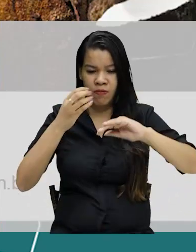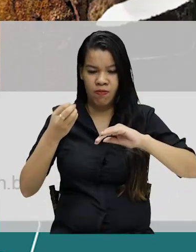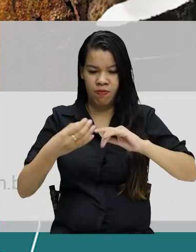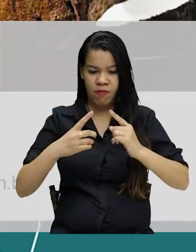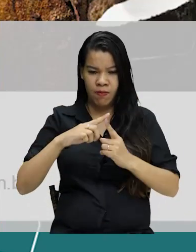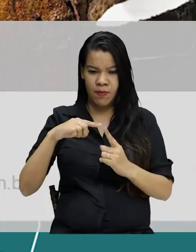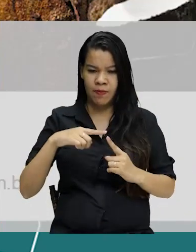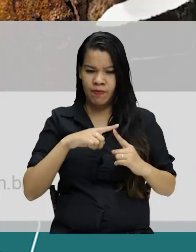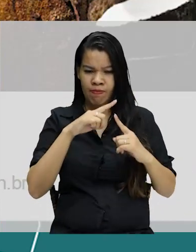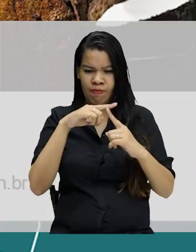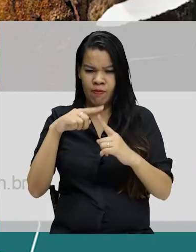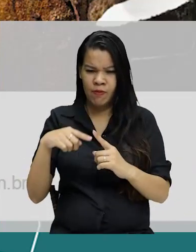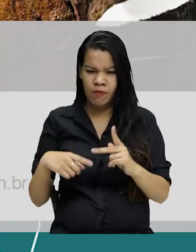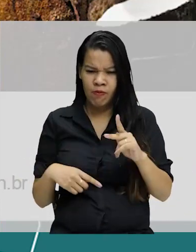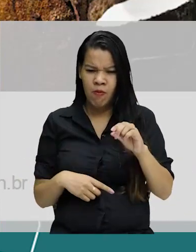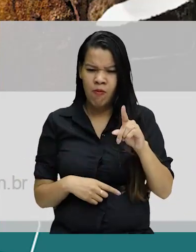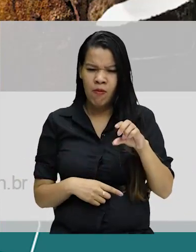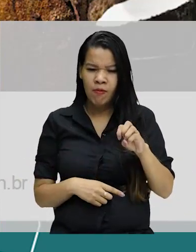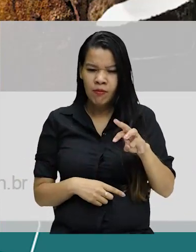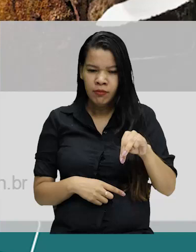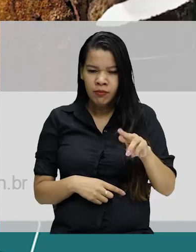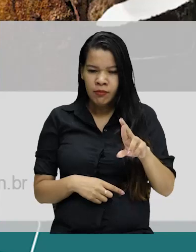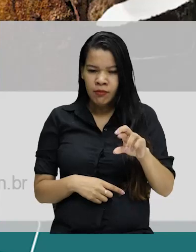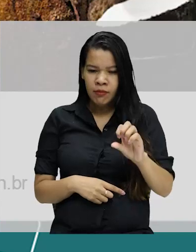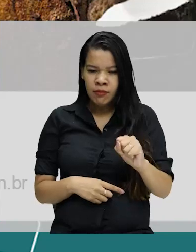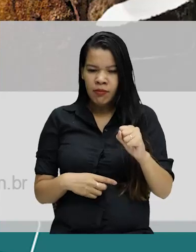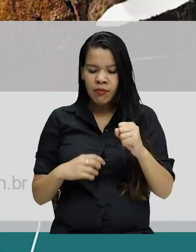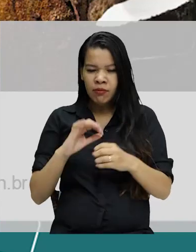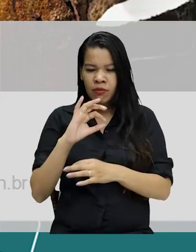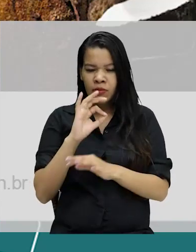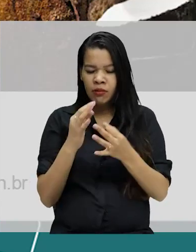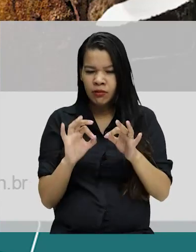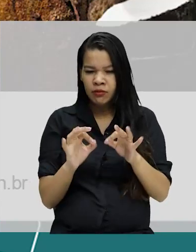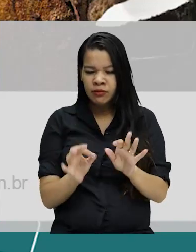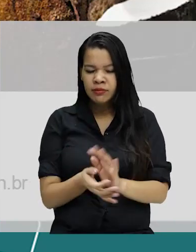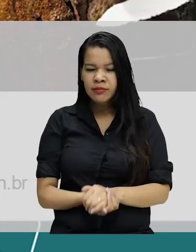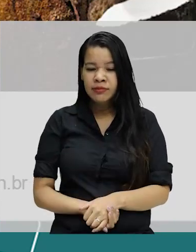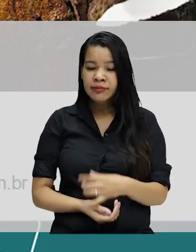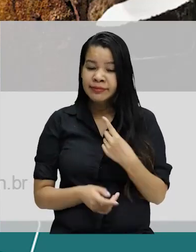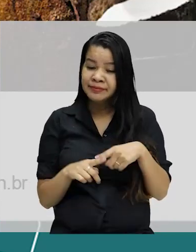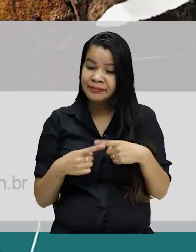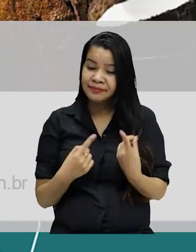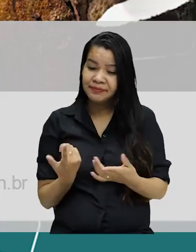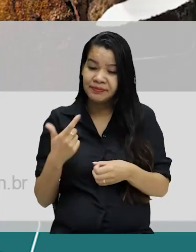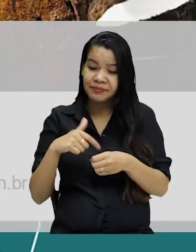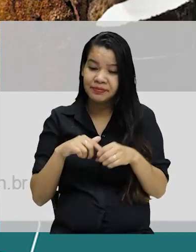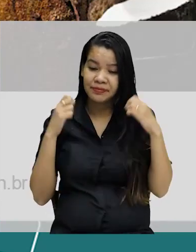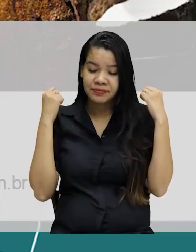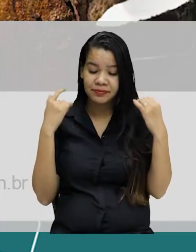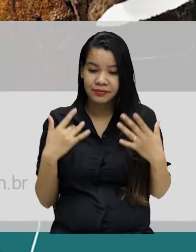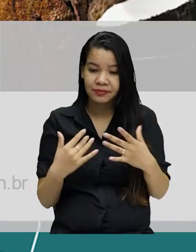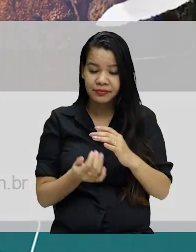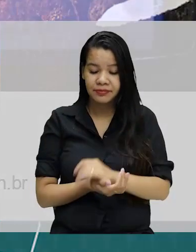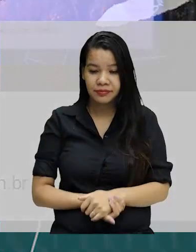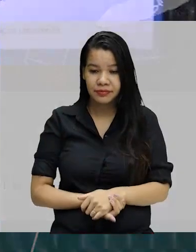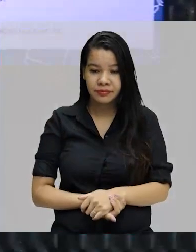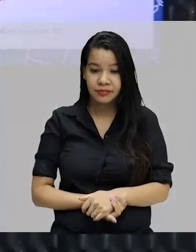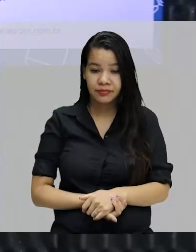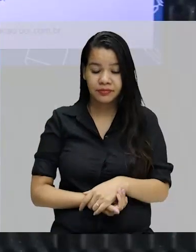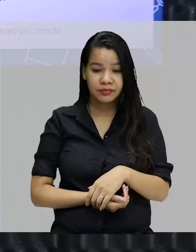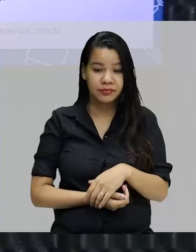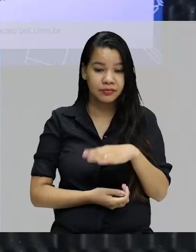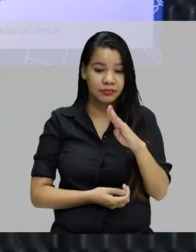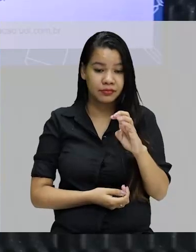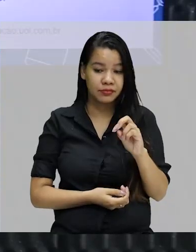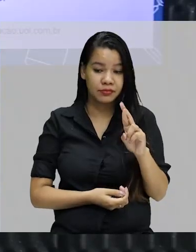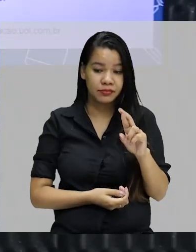de polímeros sintéticos. Mas voltando para o polímero natural, né, no caso aqui a borracha, certo? A borracha